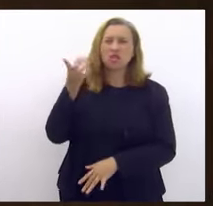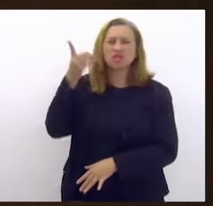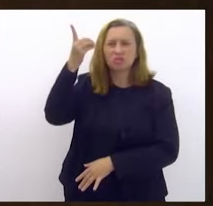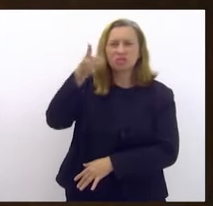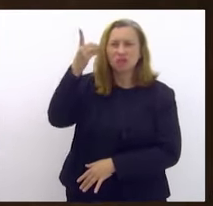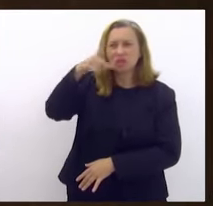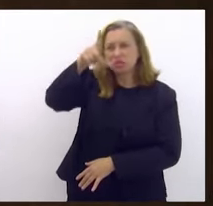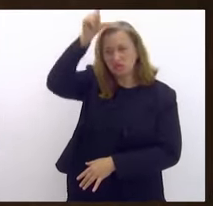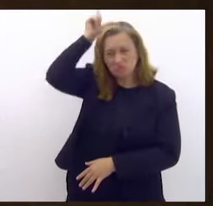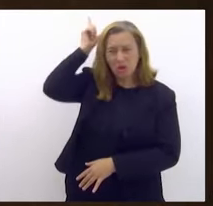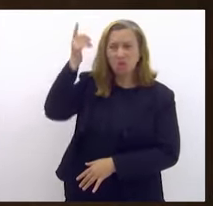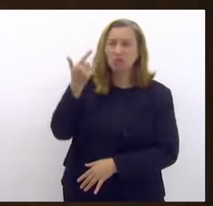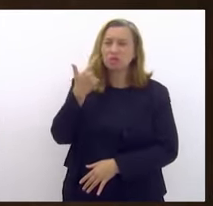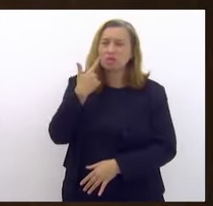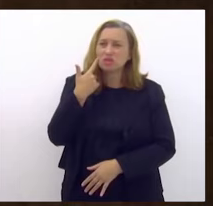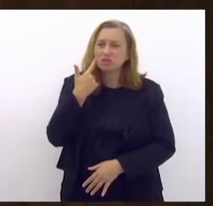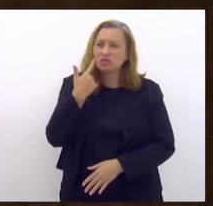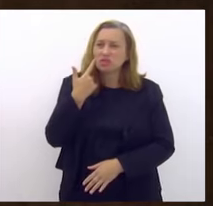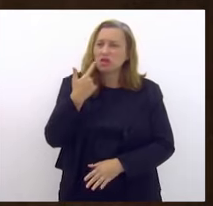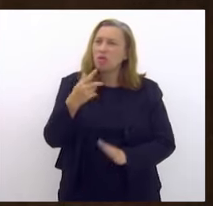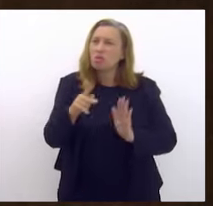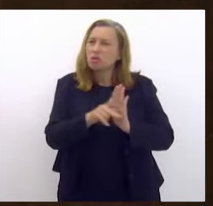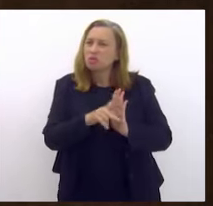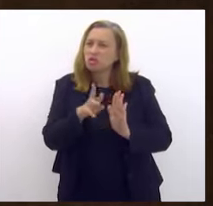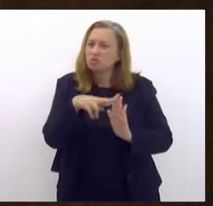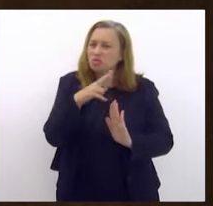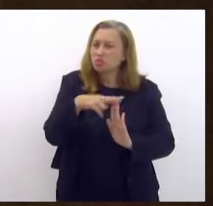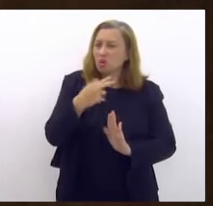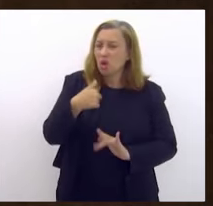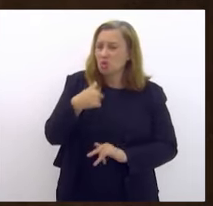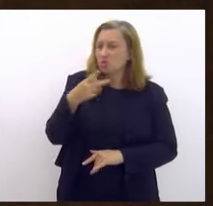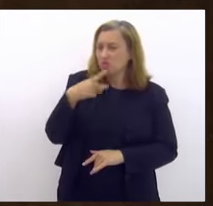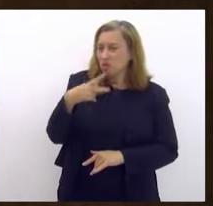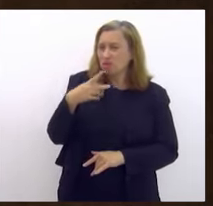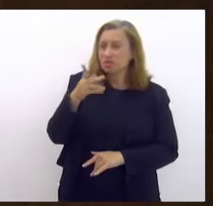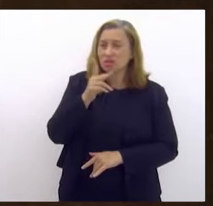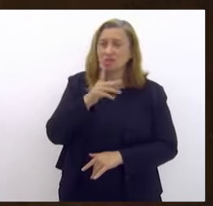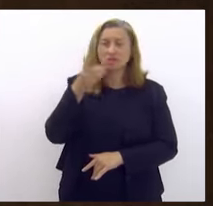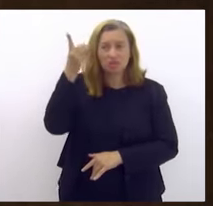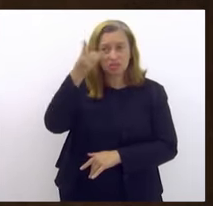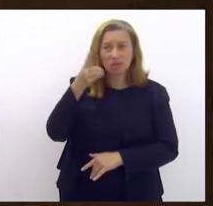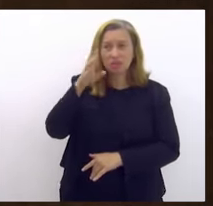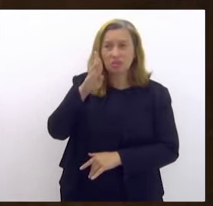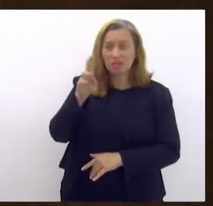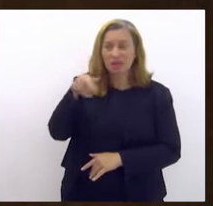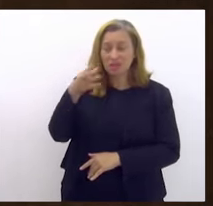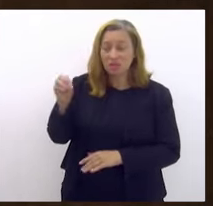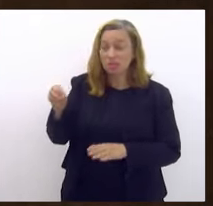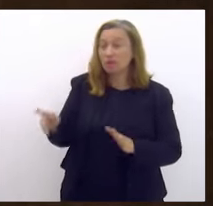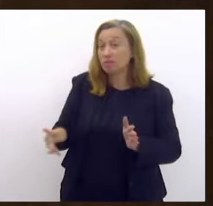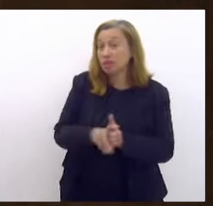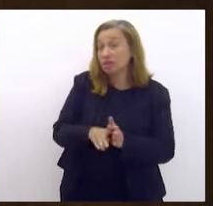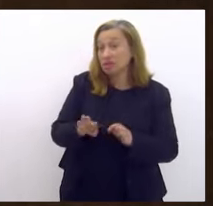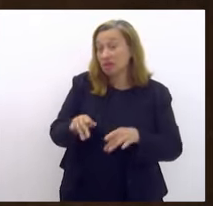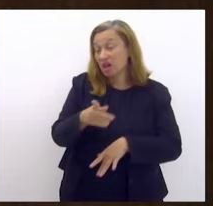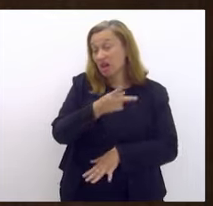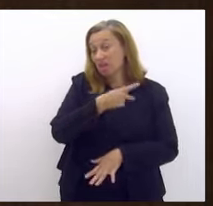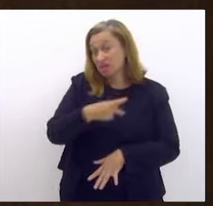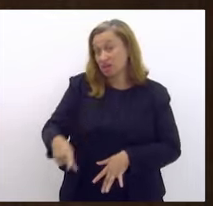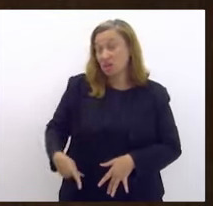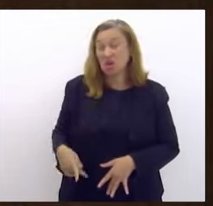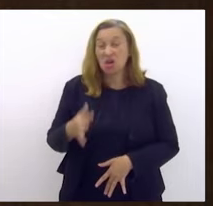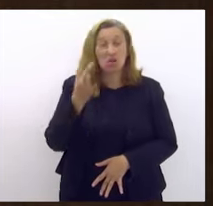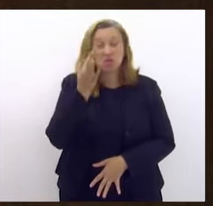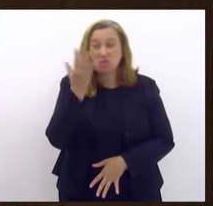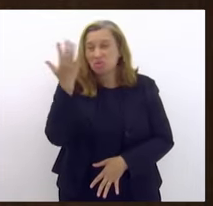Luiz? É um projeto de resolução, e eu estou falando com o deputado Brazão, porque é da mesa. Eu não vejo por que não